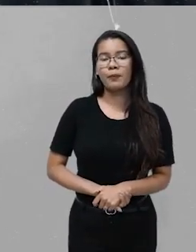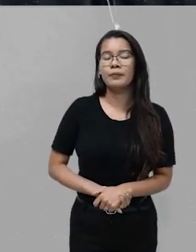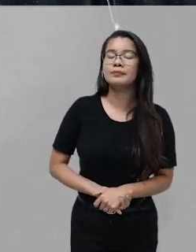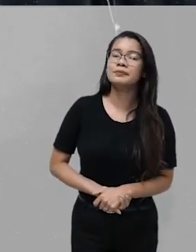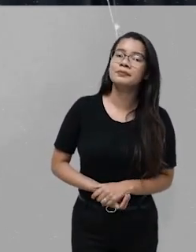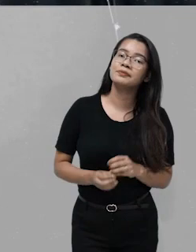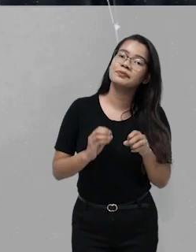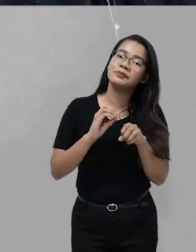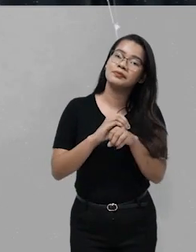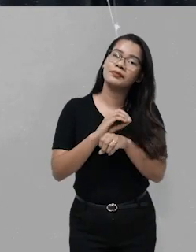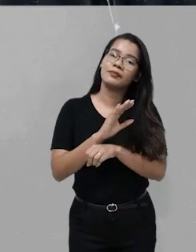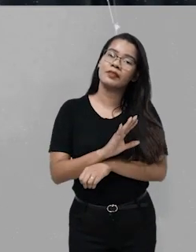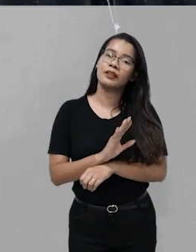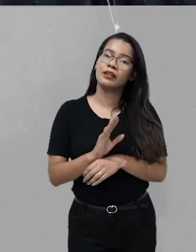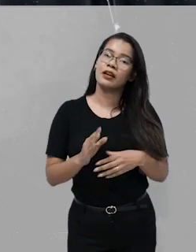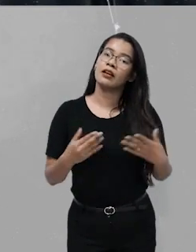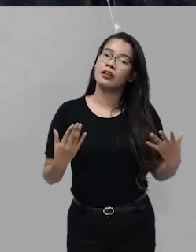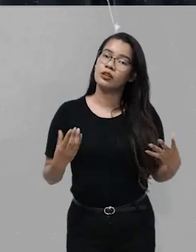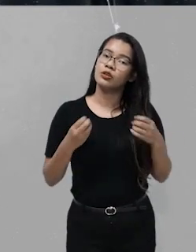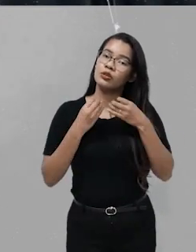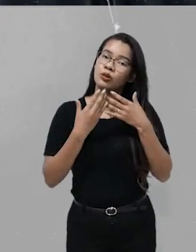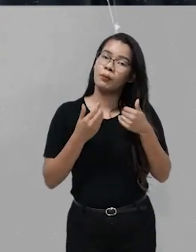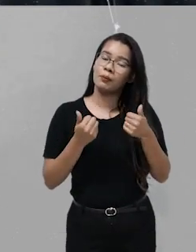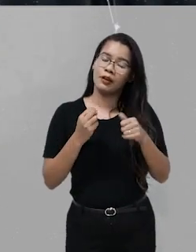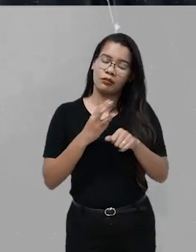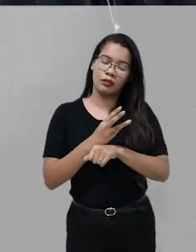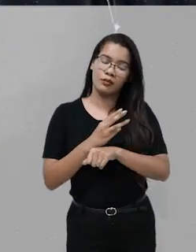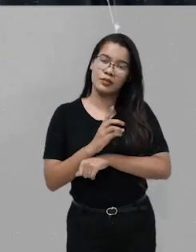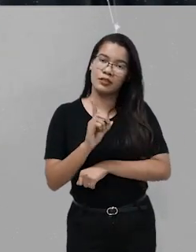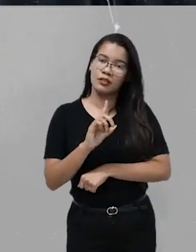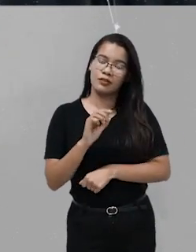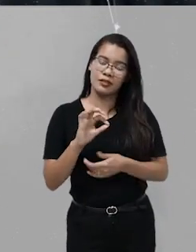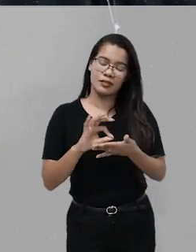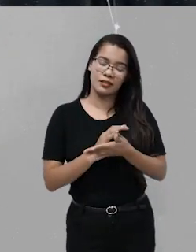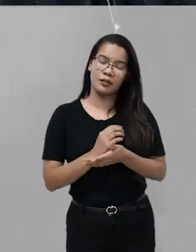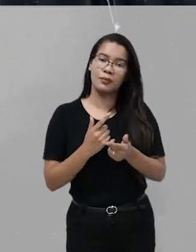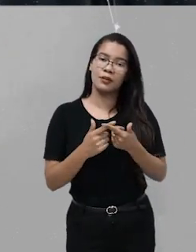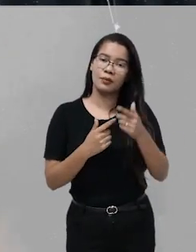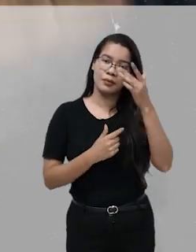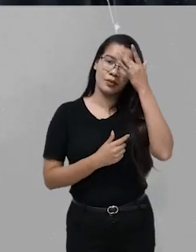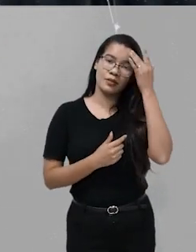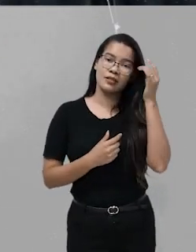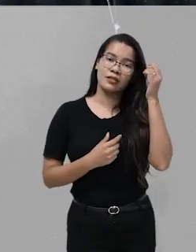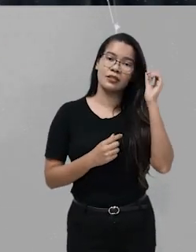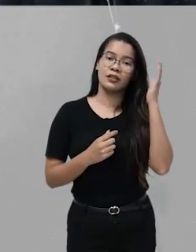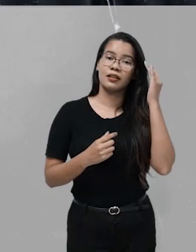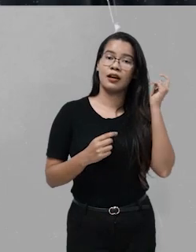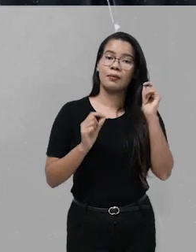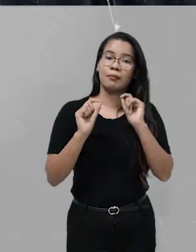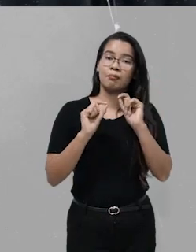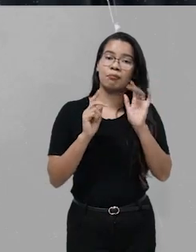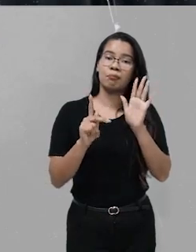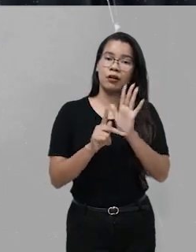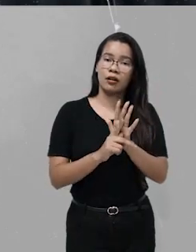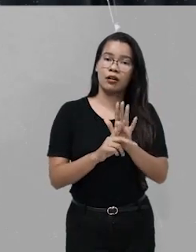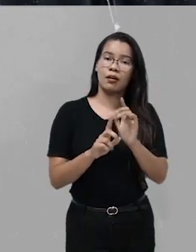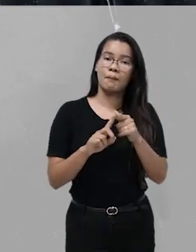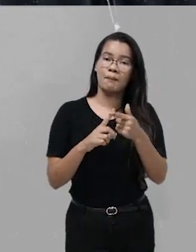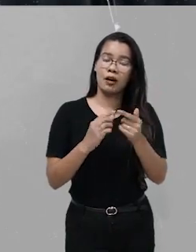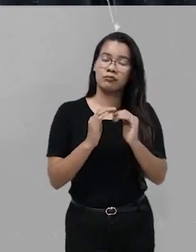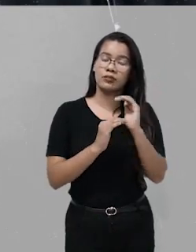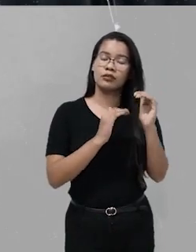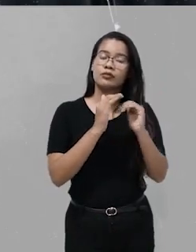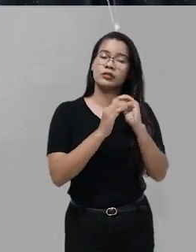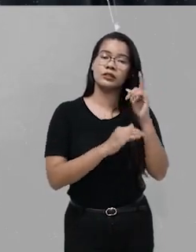Envia. Tá bom que no WhatsApp você não assina, porque a pessoa sabe quem mandou. Ok? Então, aqui é uma evolução. Então, a gente tem um exemplo aqui